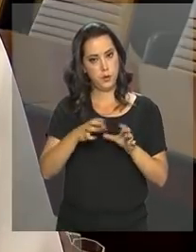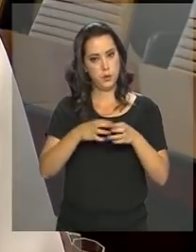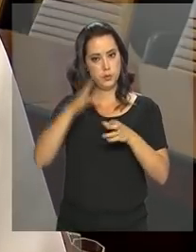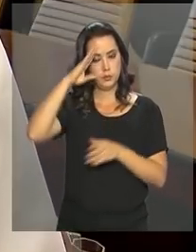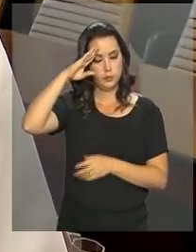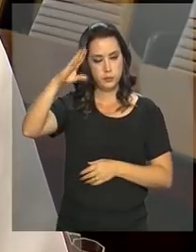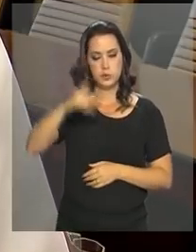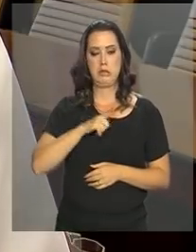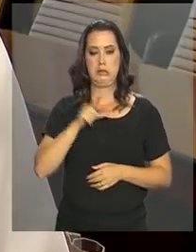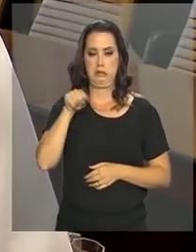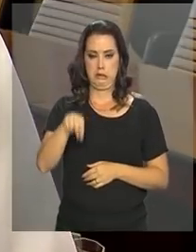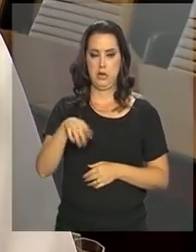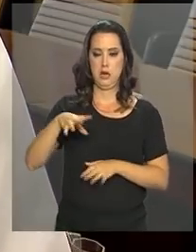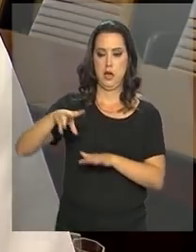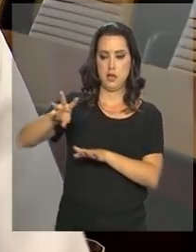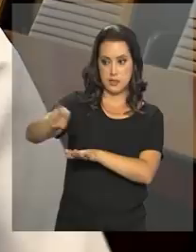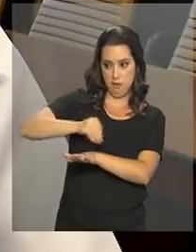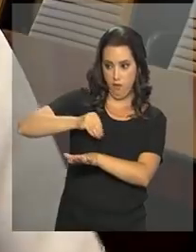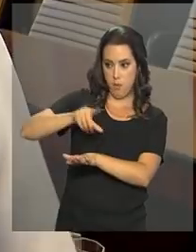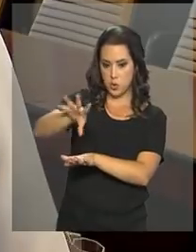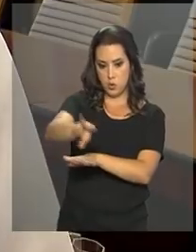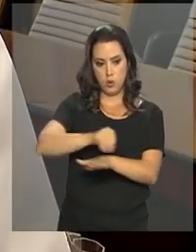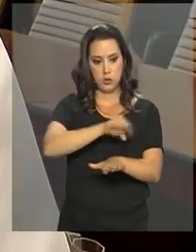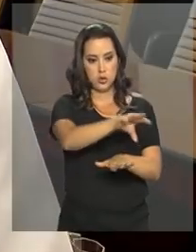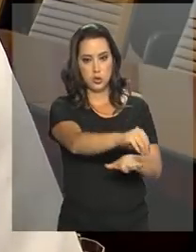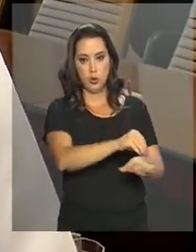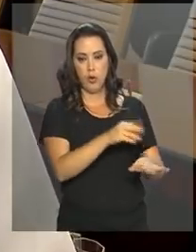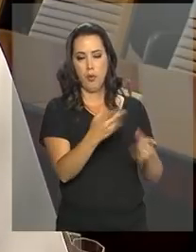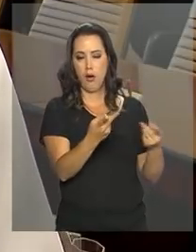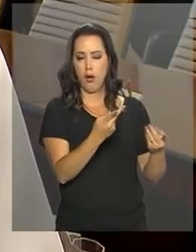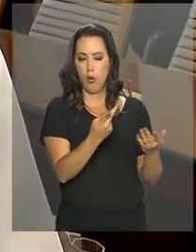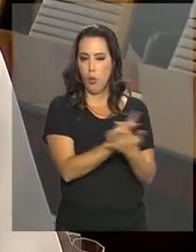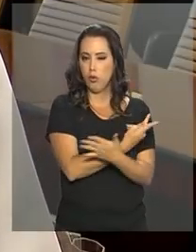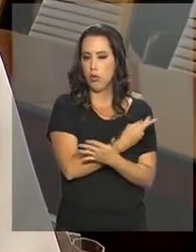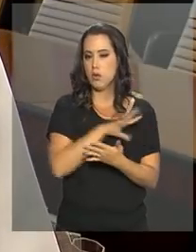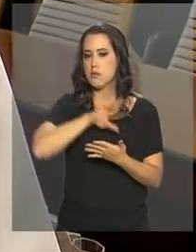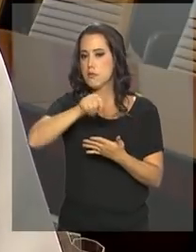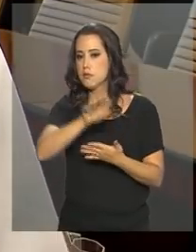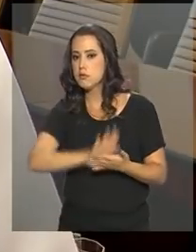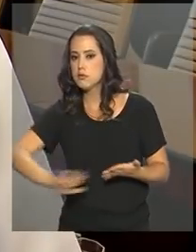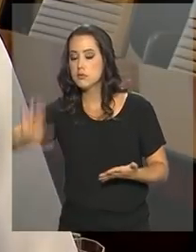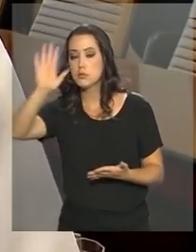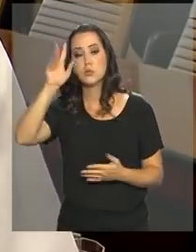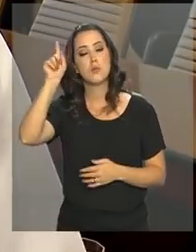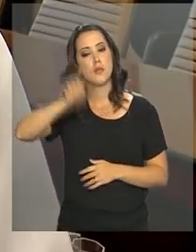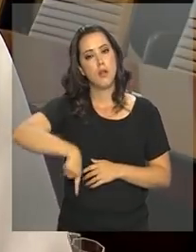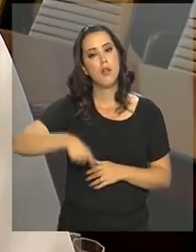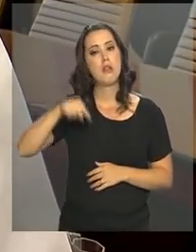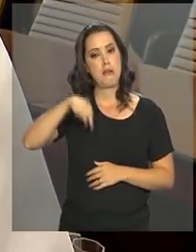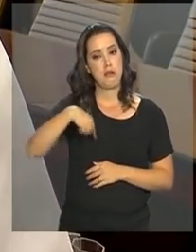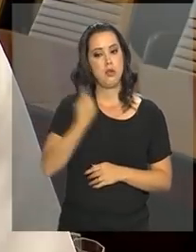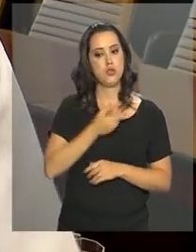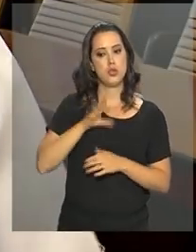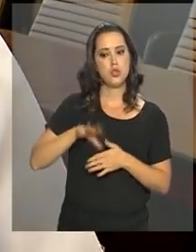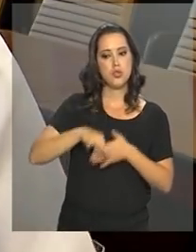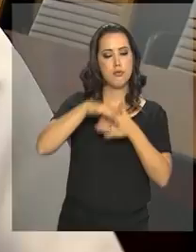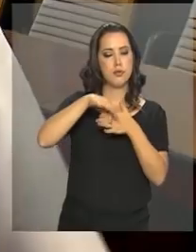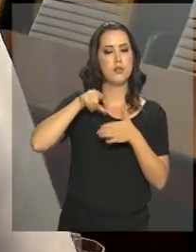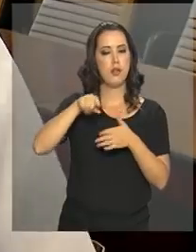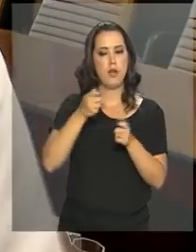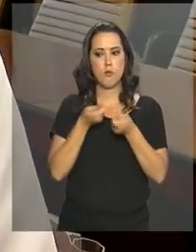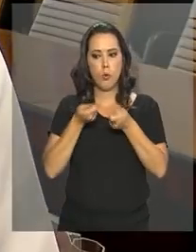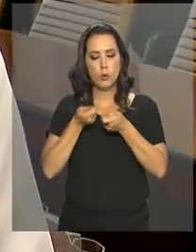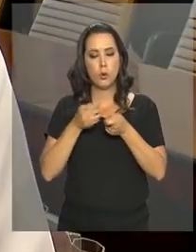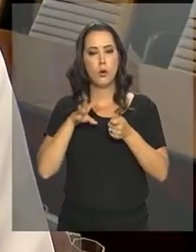temos deles as informações de como estão ocorrendo as operações em todo o território nacional. Então, aqui nós coordenamos e monitoramos